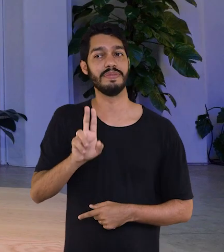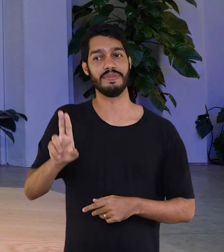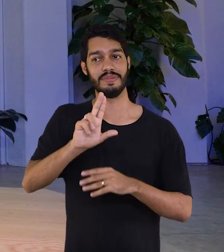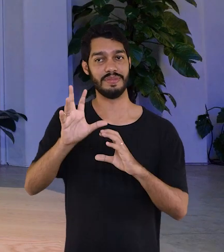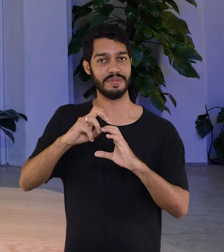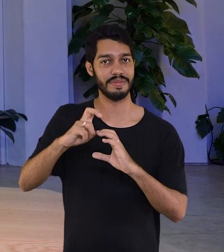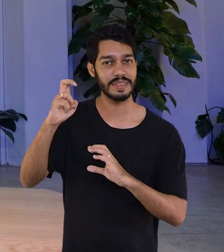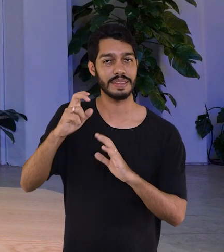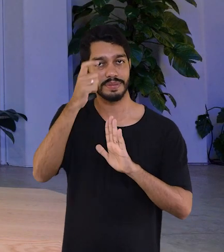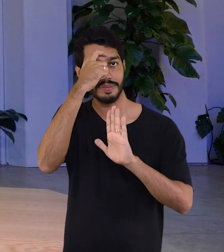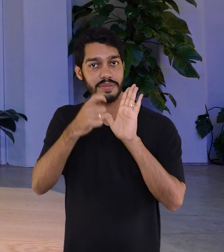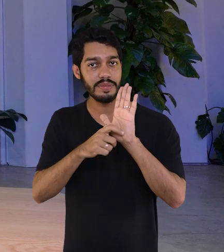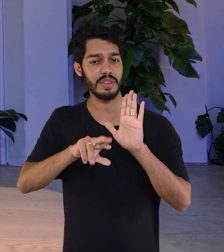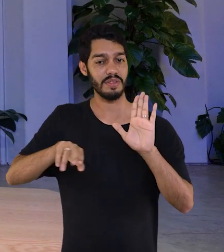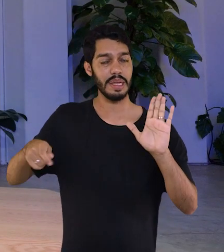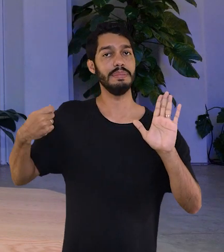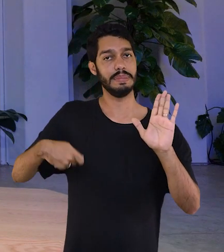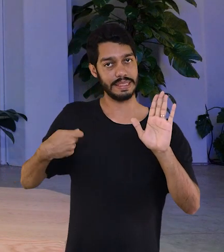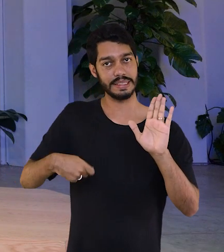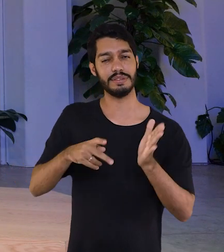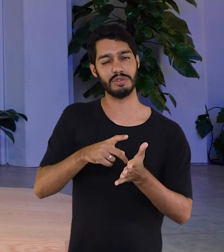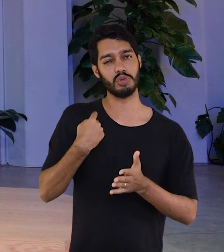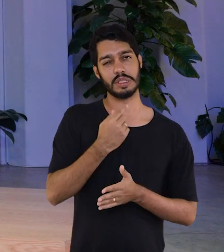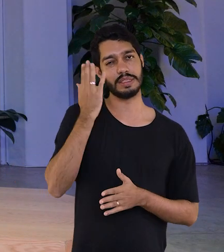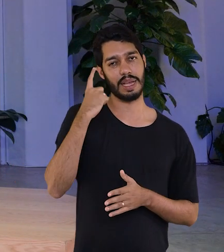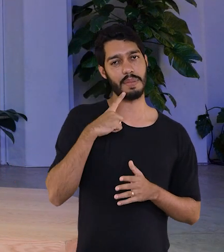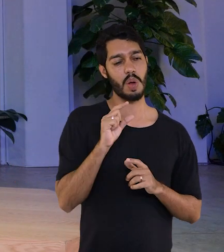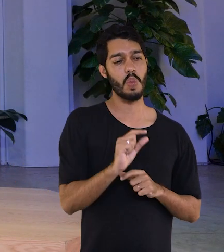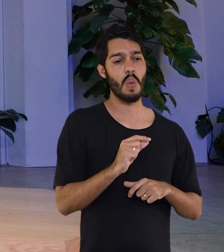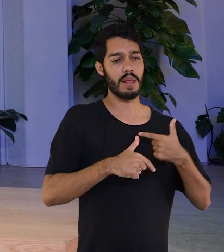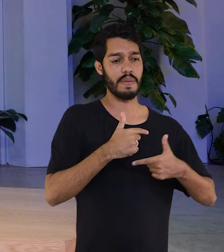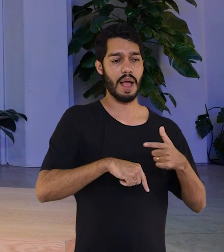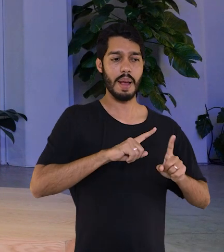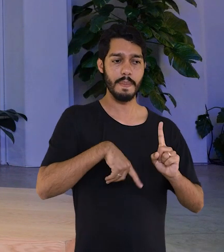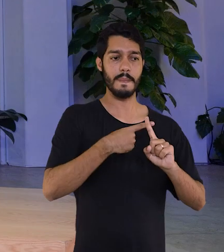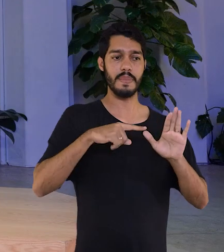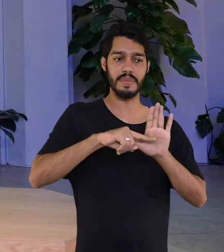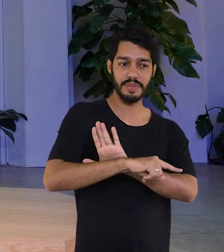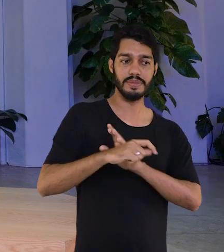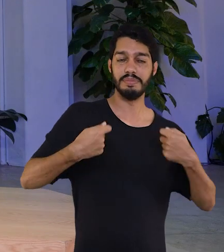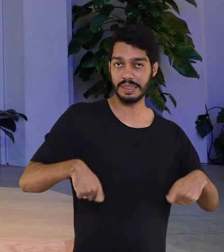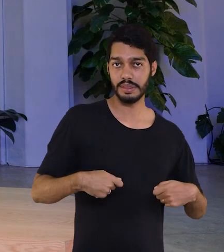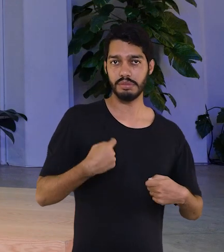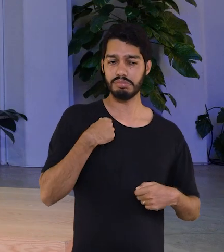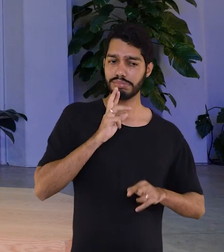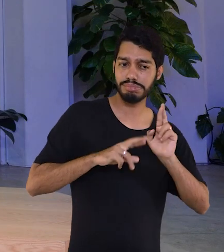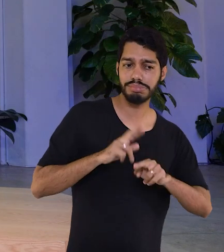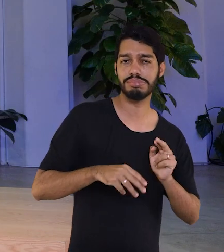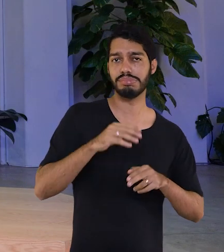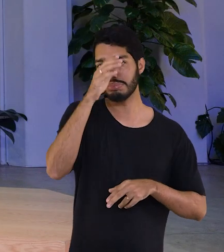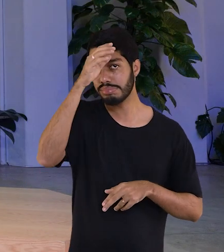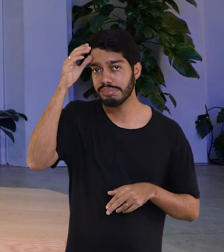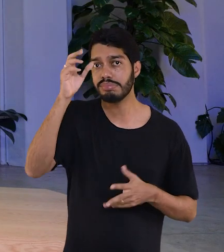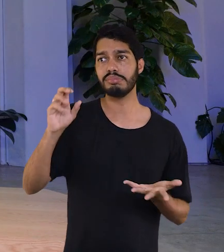Né? Então, isso mostra muito para a gente no dia a dia. Utilizar a inteligência artificial para tarefas que necessitam, a gente sabe quais as tarefas que necessitam um pouco mais